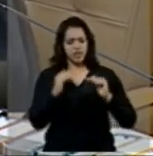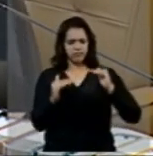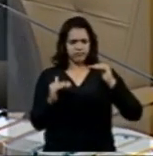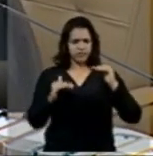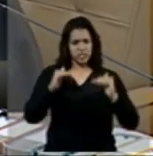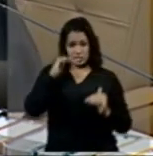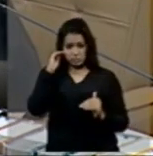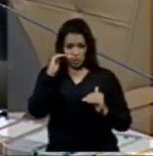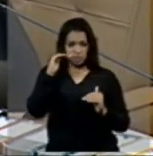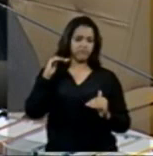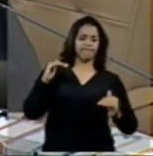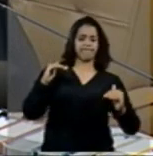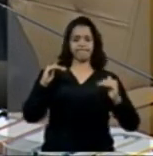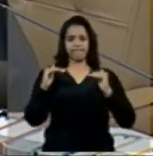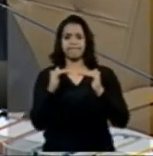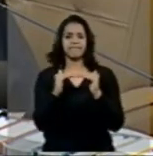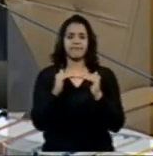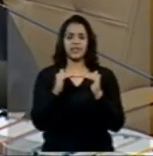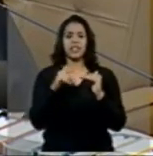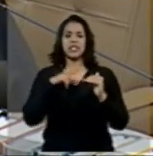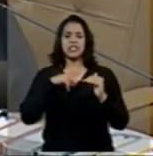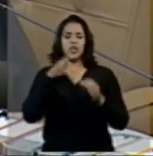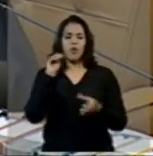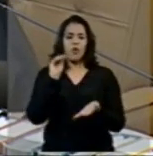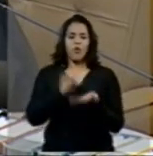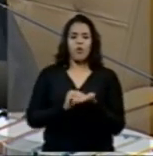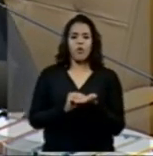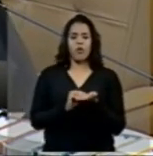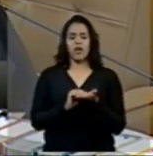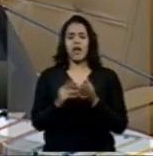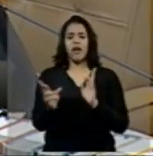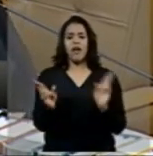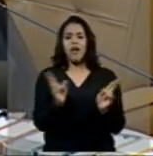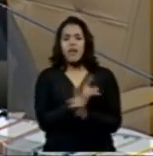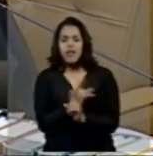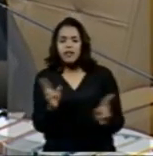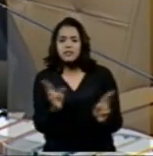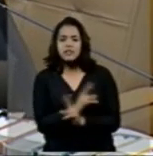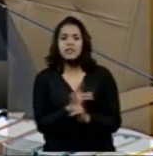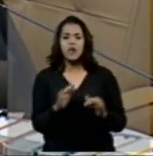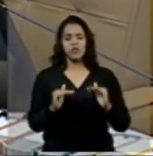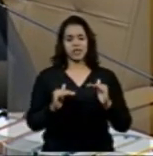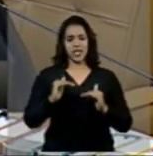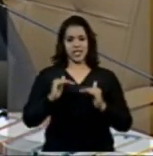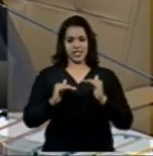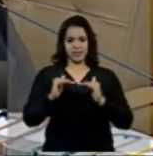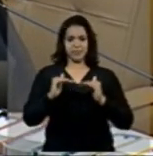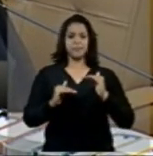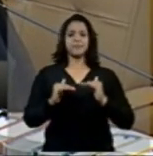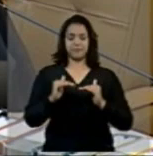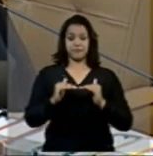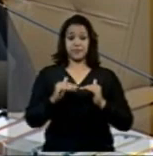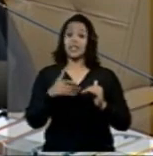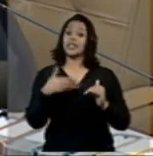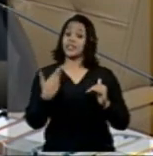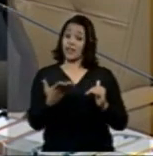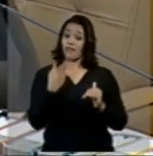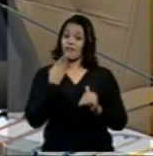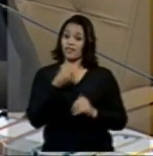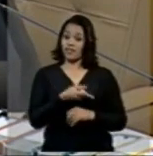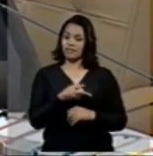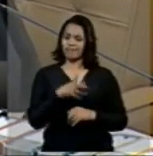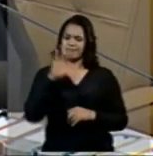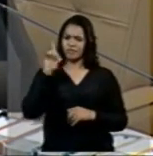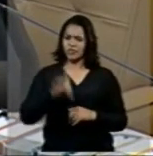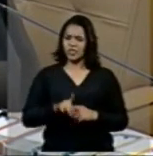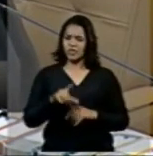desigualdades, viabilizando o estabelecimento de uma relação equilibrada. Daí se dizer que